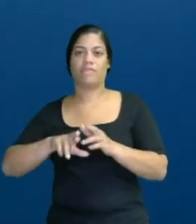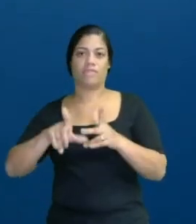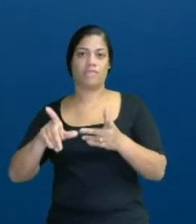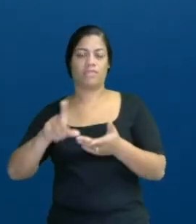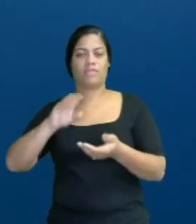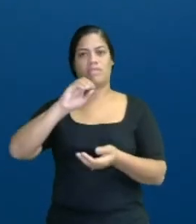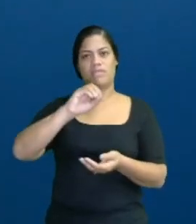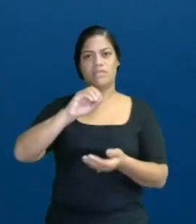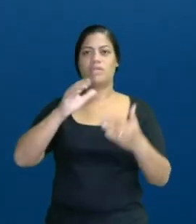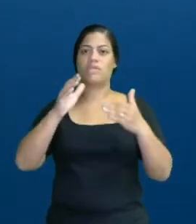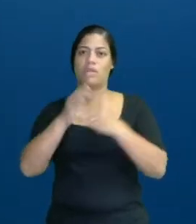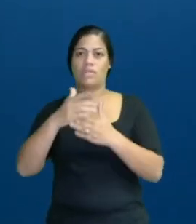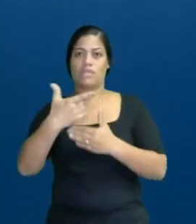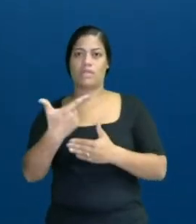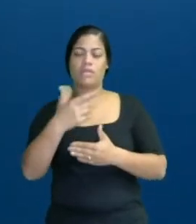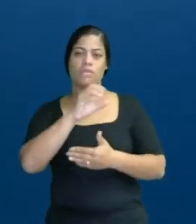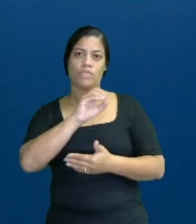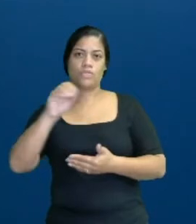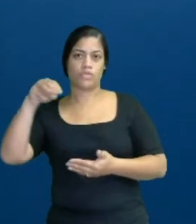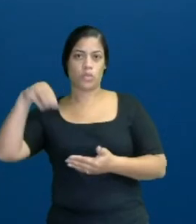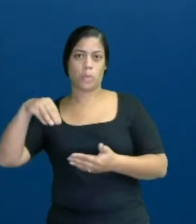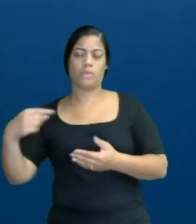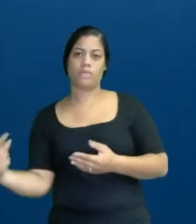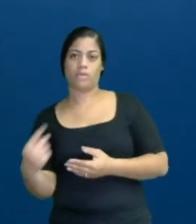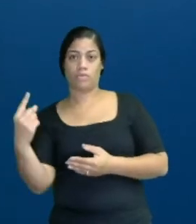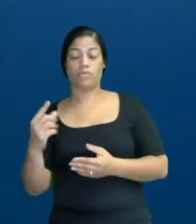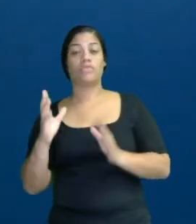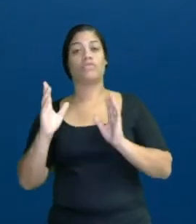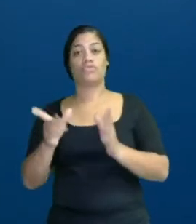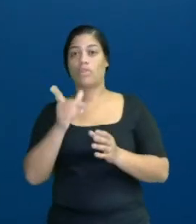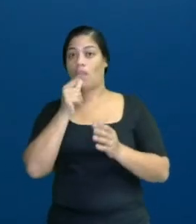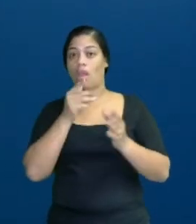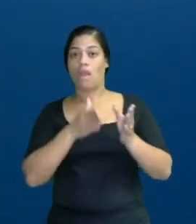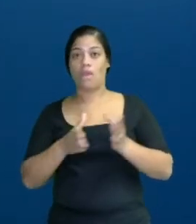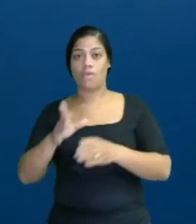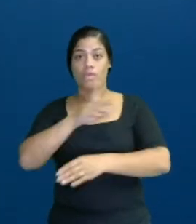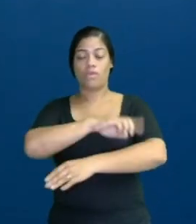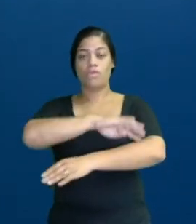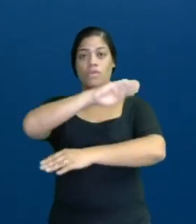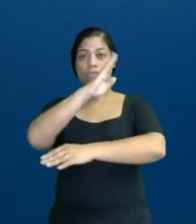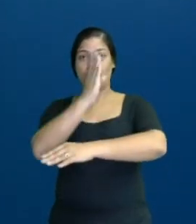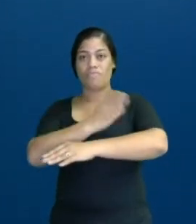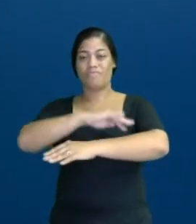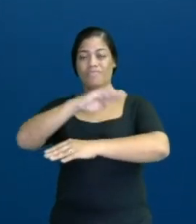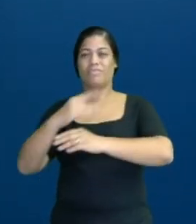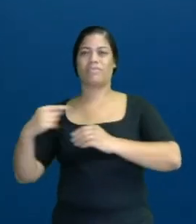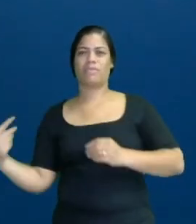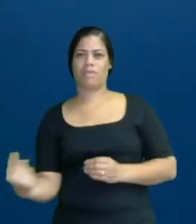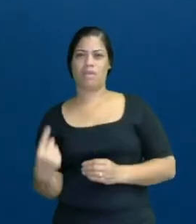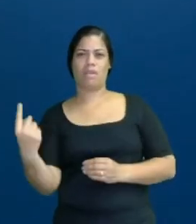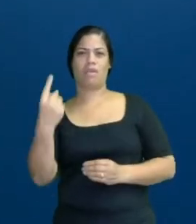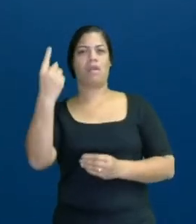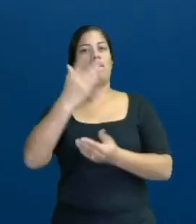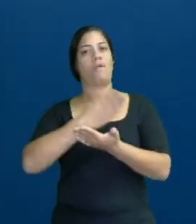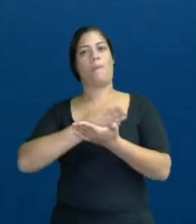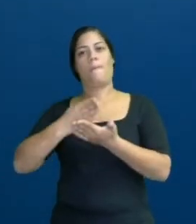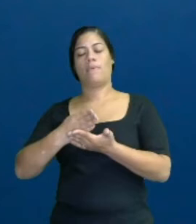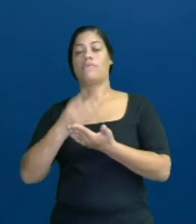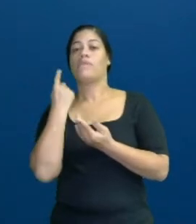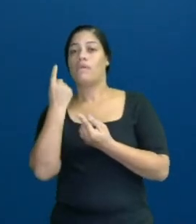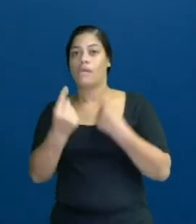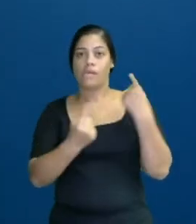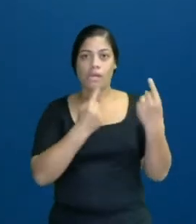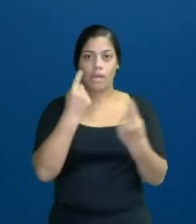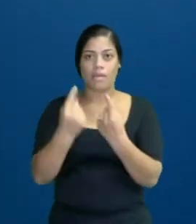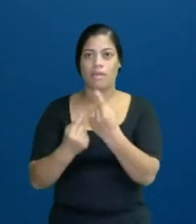de 0 até 200 metros de altitude. Já os rios de planalto nascem em locais mais altos. Cada rio vai ter um